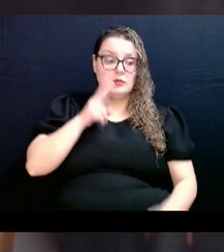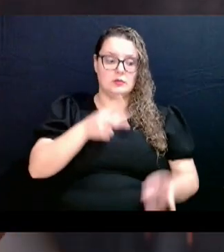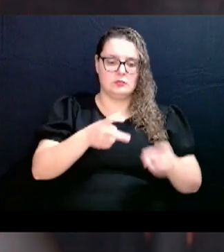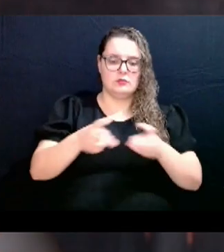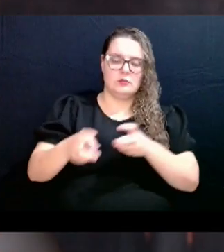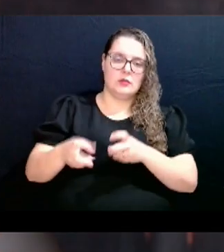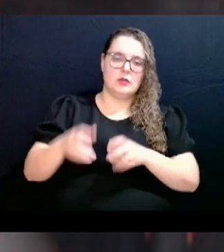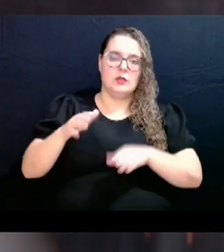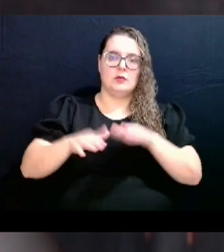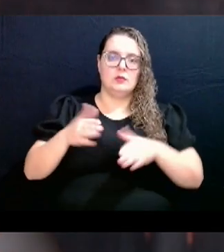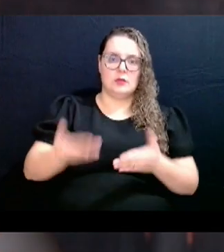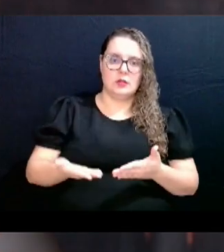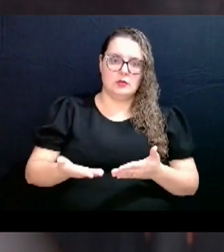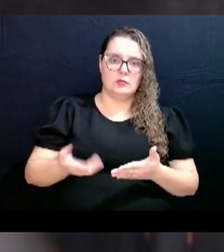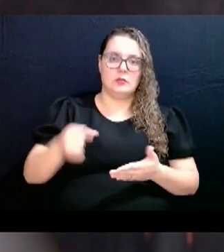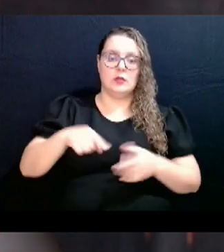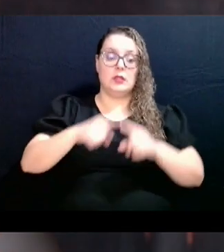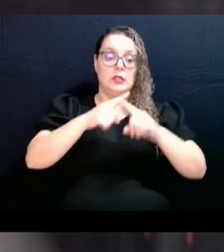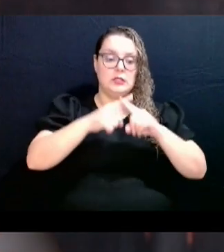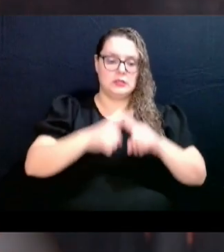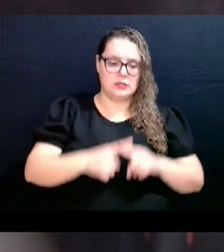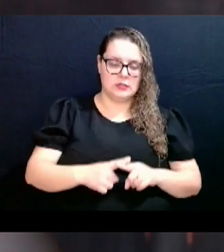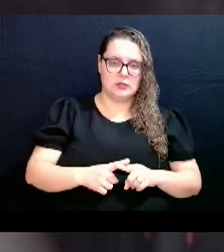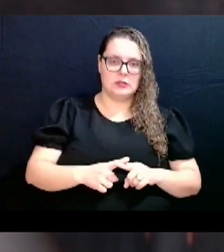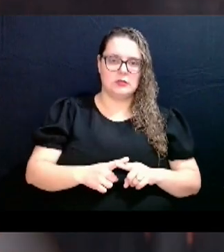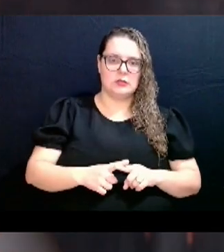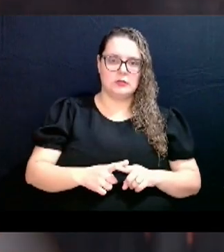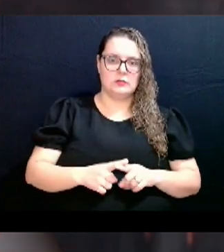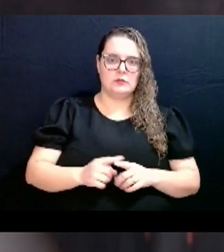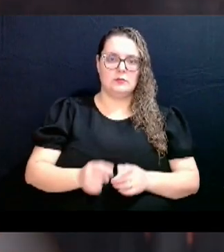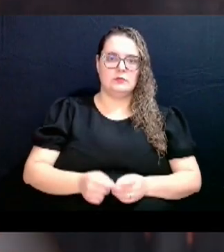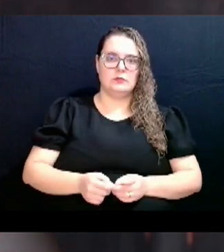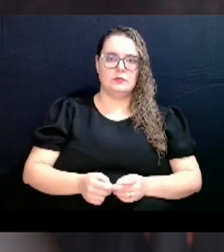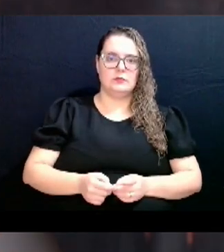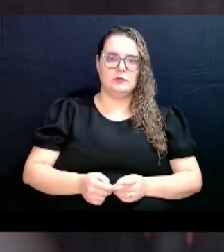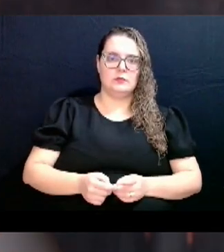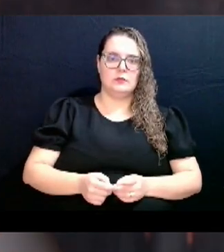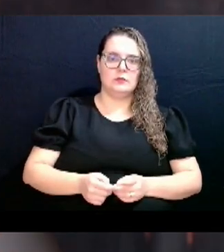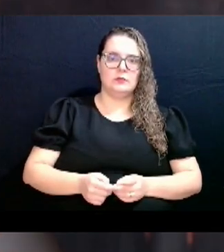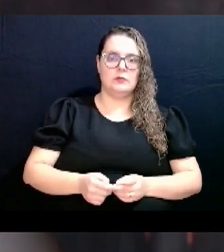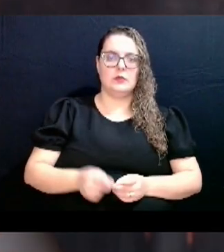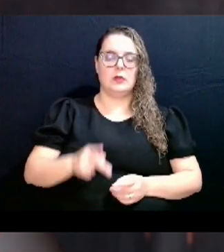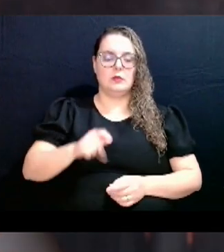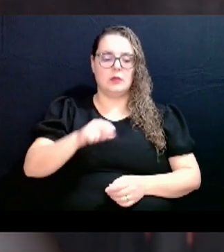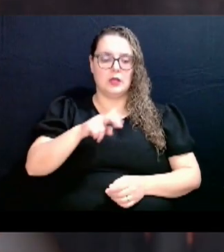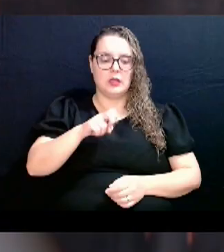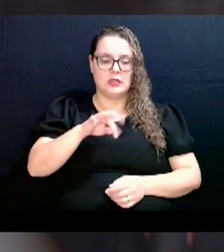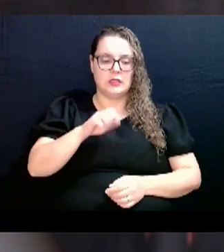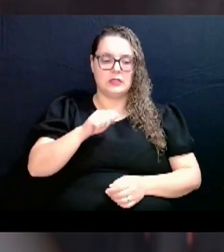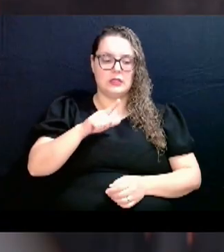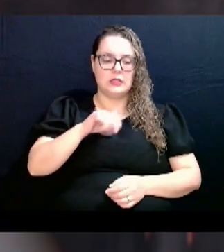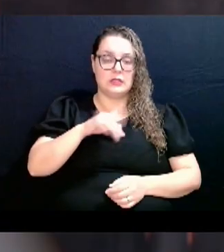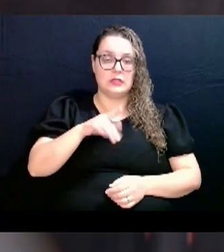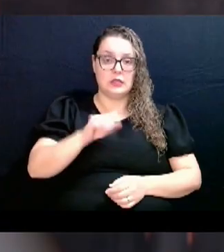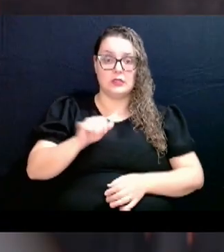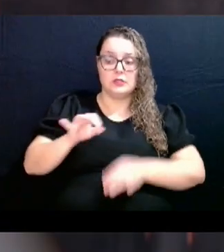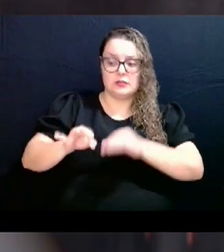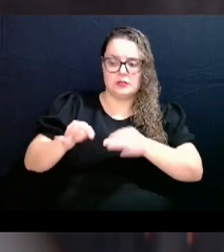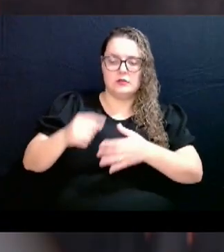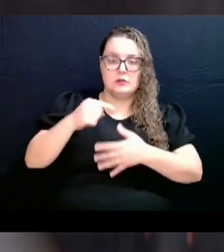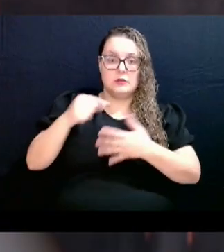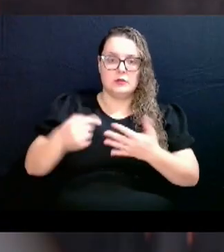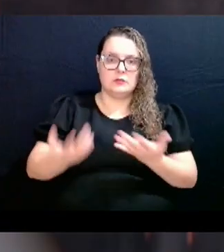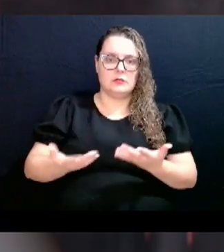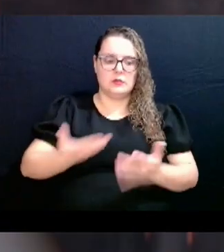que há essa disputa, né? Tanto dessa parentalidade judicial e afins, mas acabam esquecendo